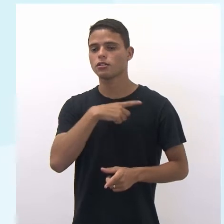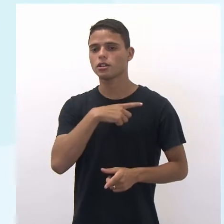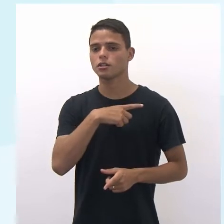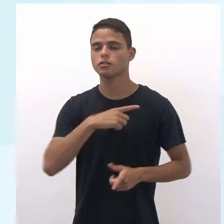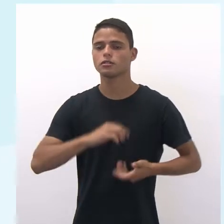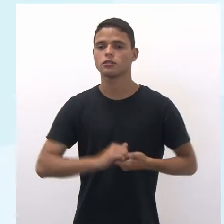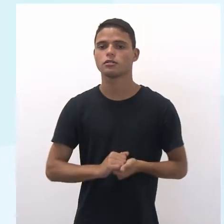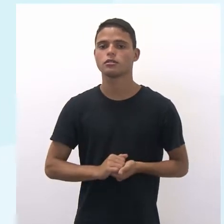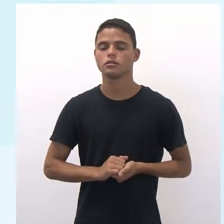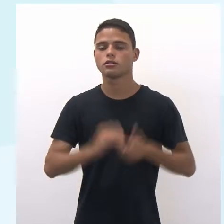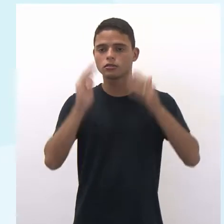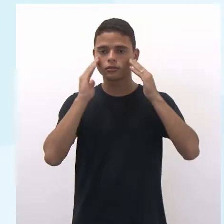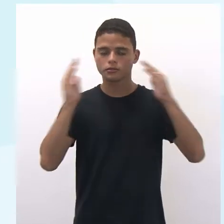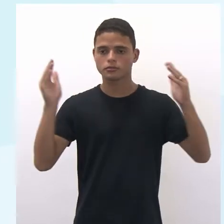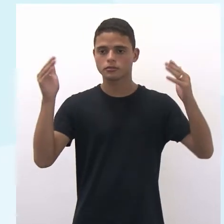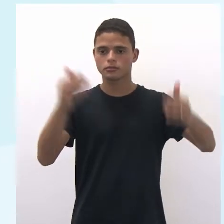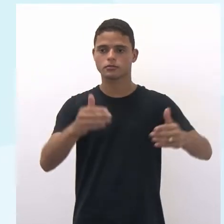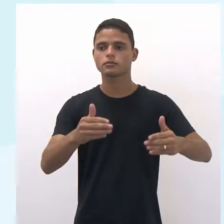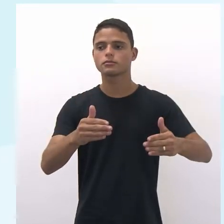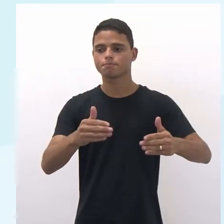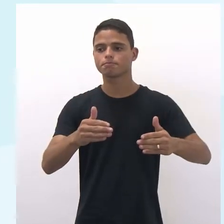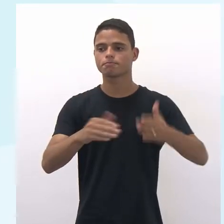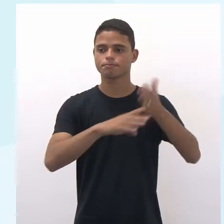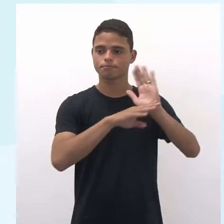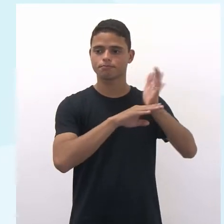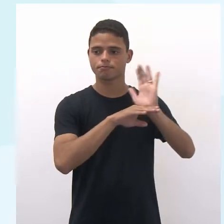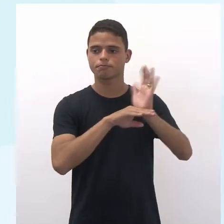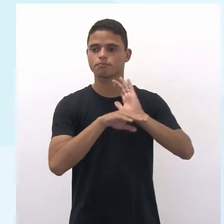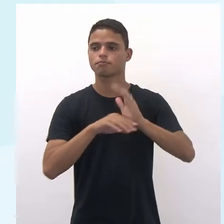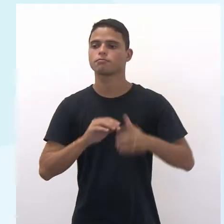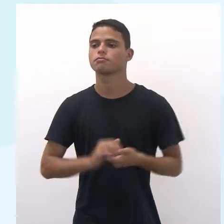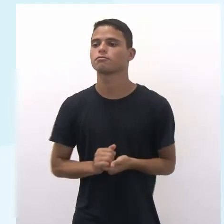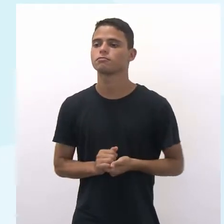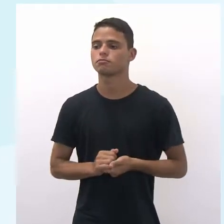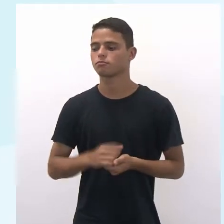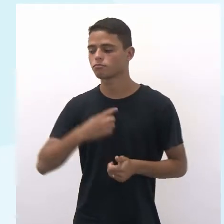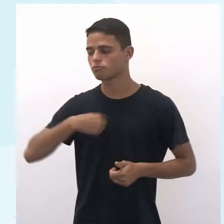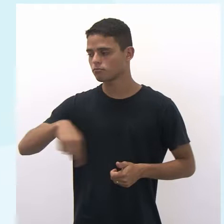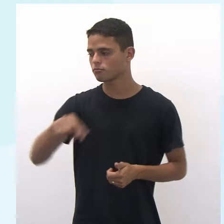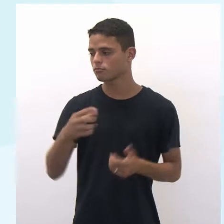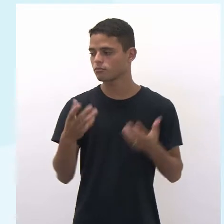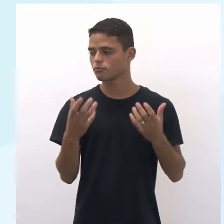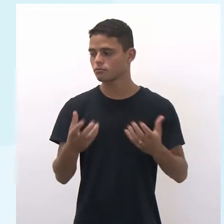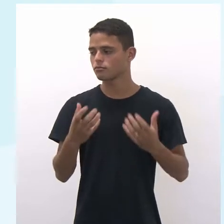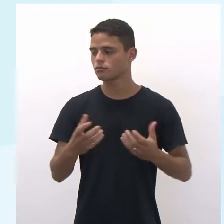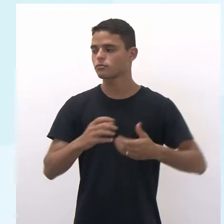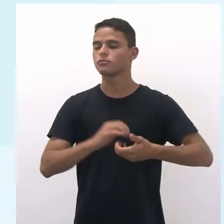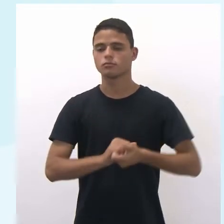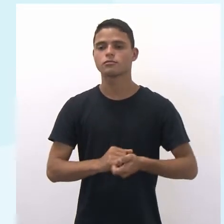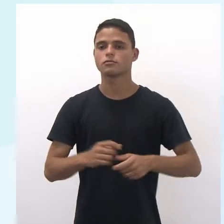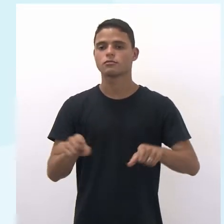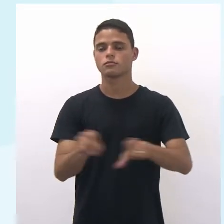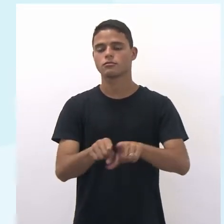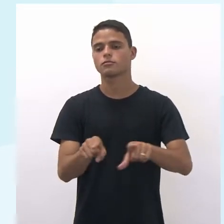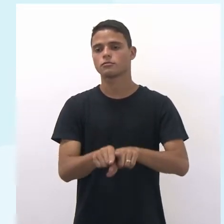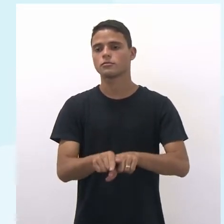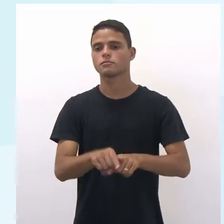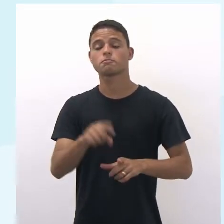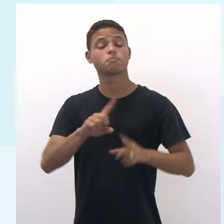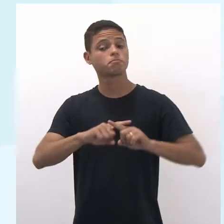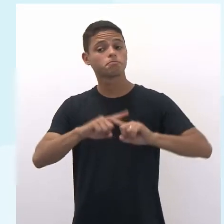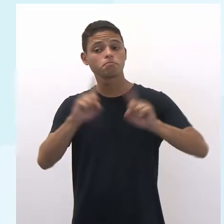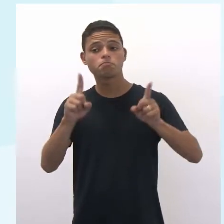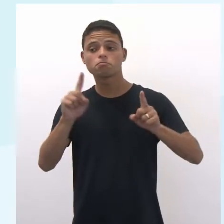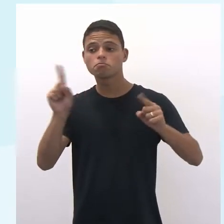a intencionalidade daquele vídeo. Né? Então, eu já falei que eu quero pesquisar um vídeo sobre indústria cultural. Mas, quais são